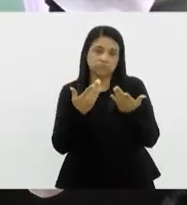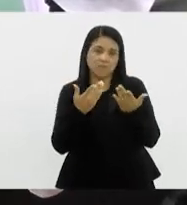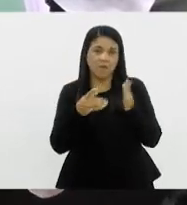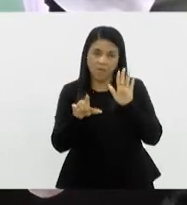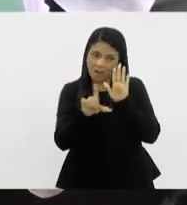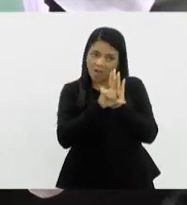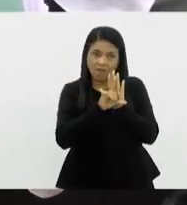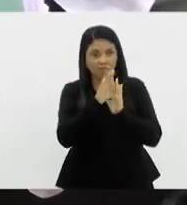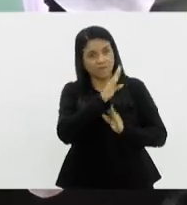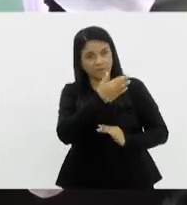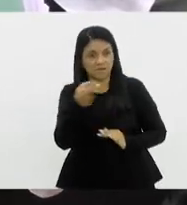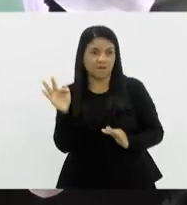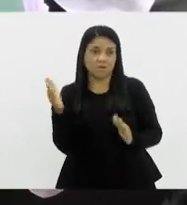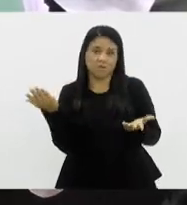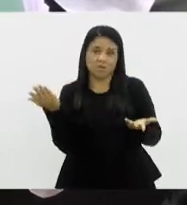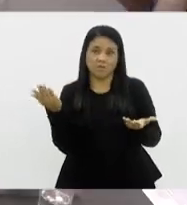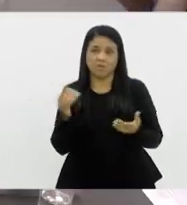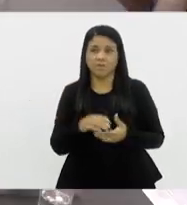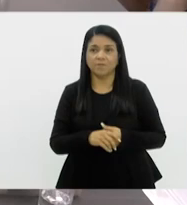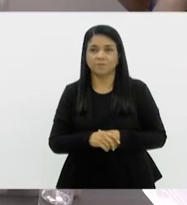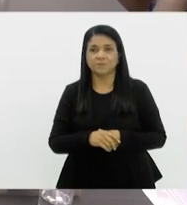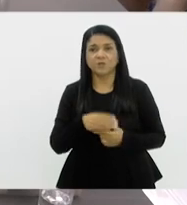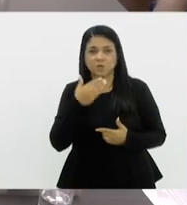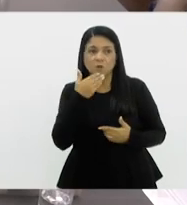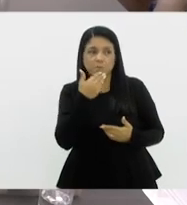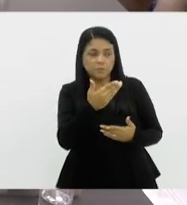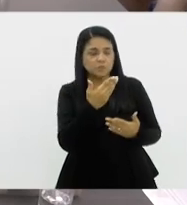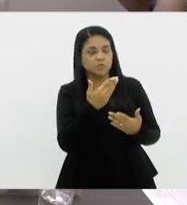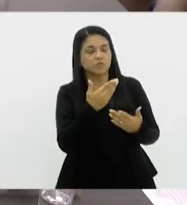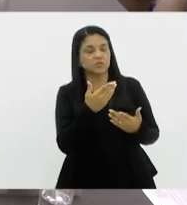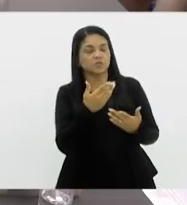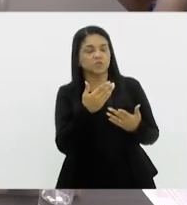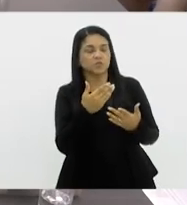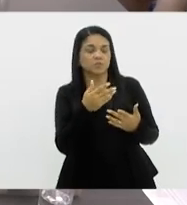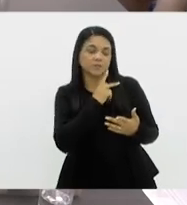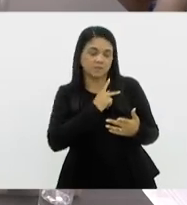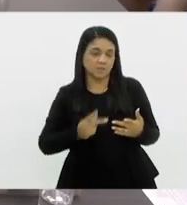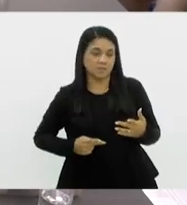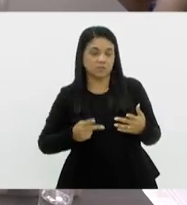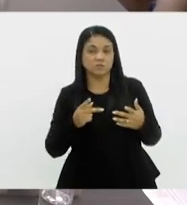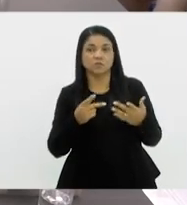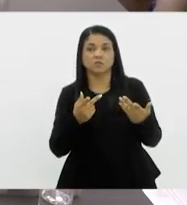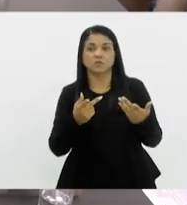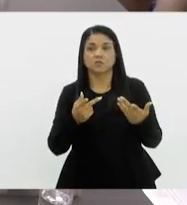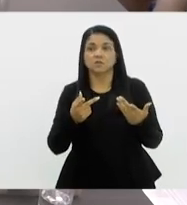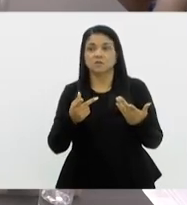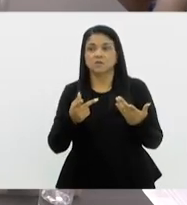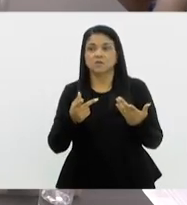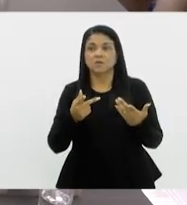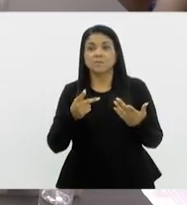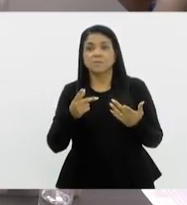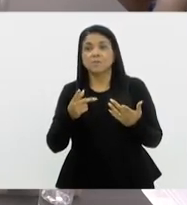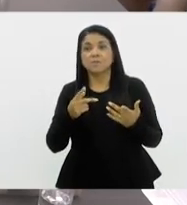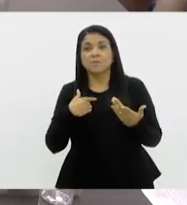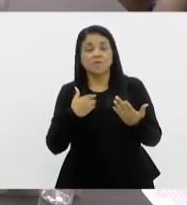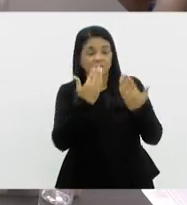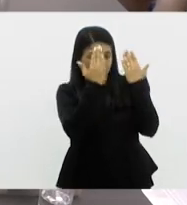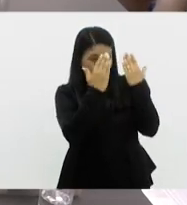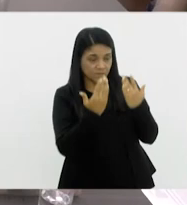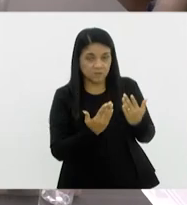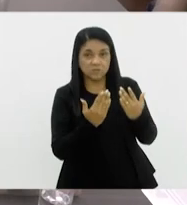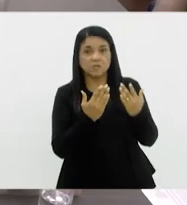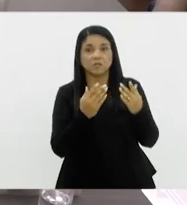inteiro. Presidente, eu gostaria de pedir vista conjunta. Não, porque se ela vale para o Brasil inteiro, eu entendi, deputado. A minha dúvida não é essa. Então, a minha dúvida é se ela é